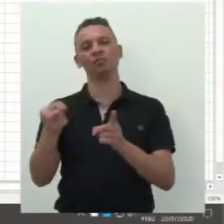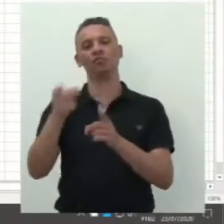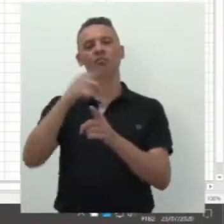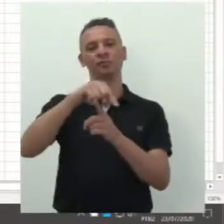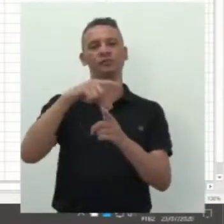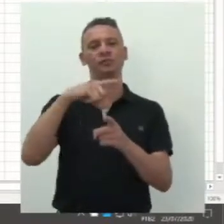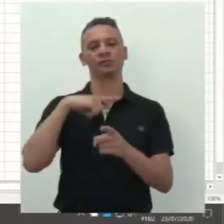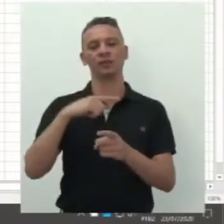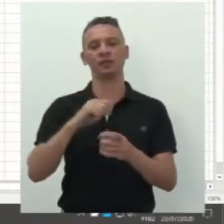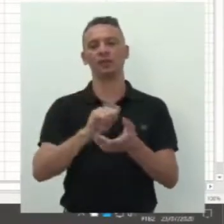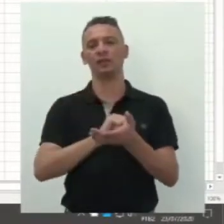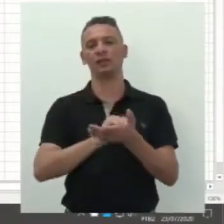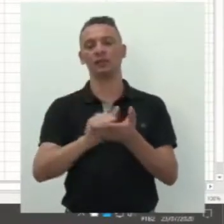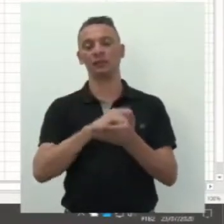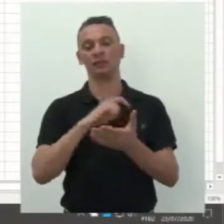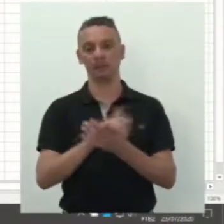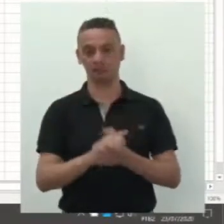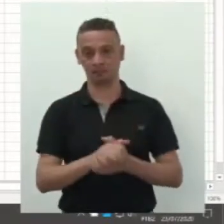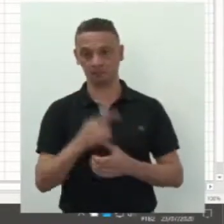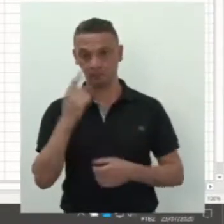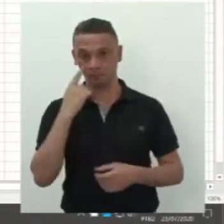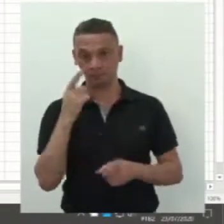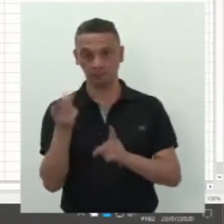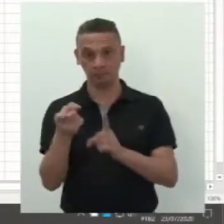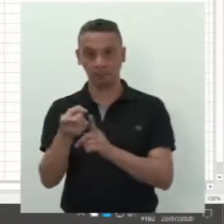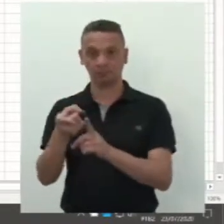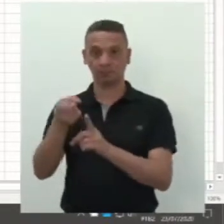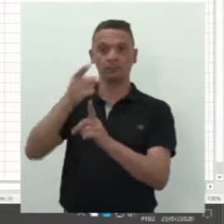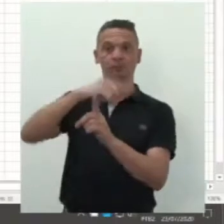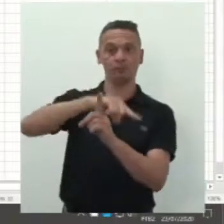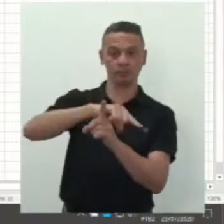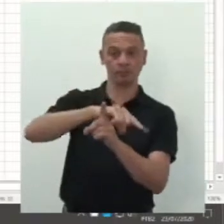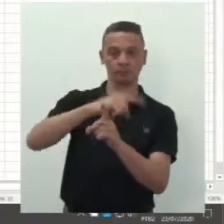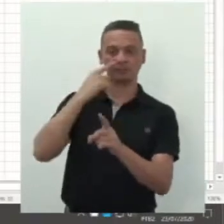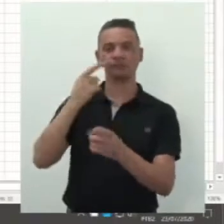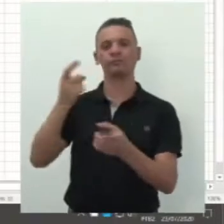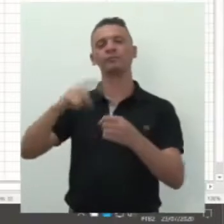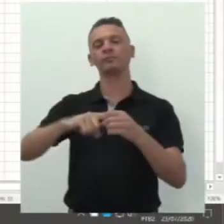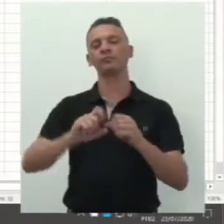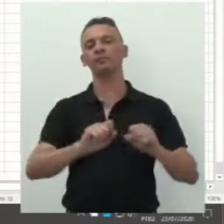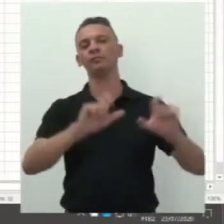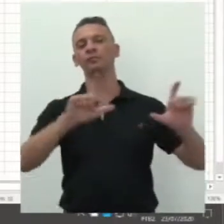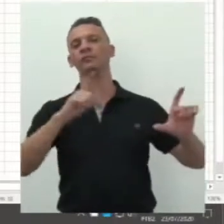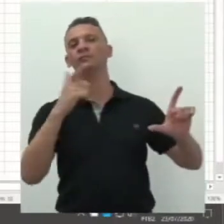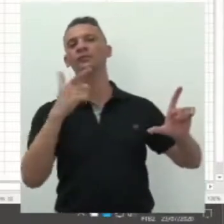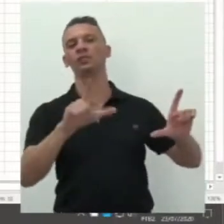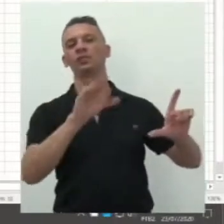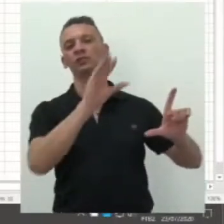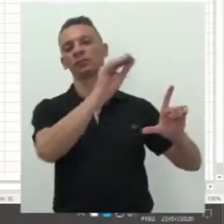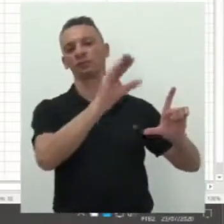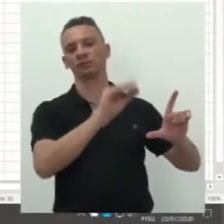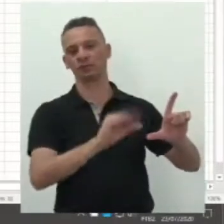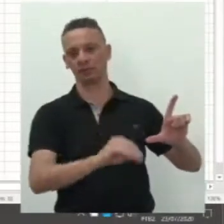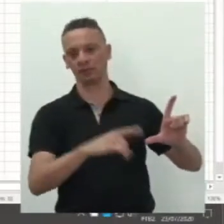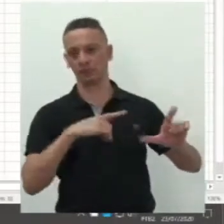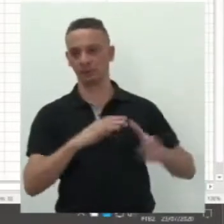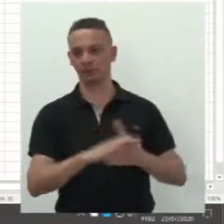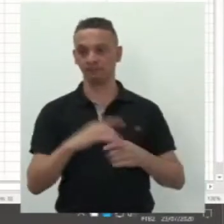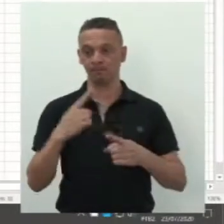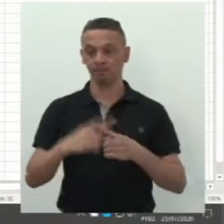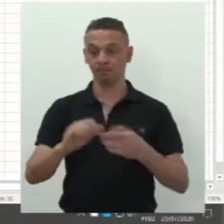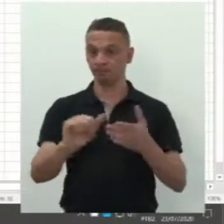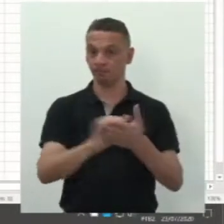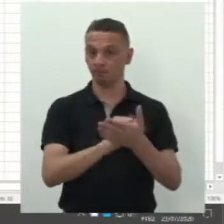seja, eu limpei os dados, né? Se eu clicar em desfazer, limpar, os dados voltam, porque ele desfaz